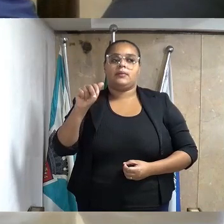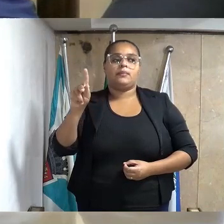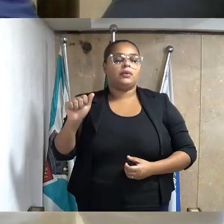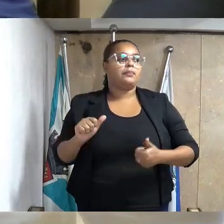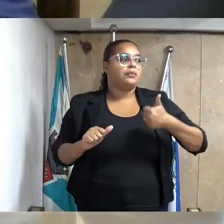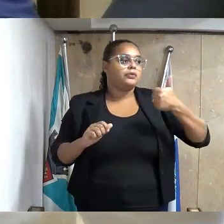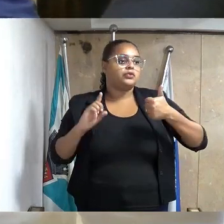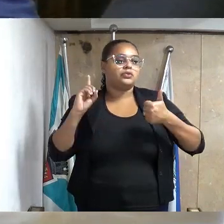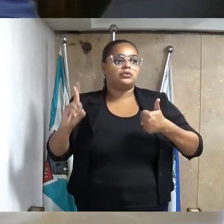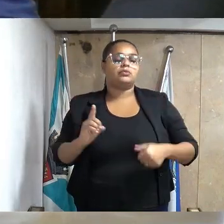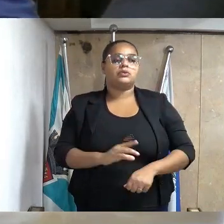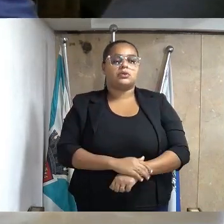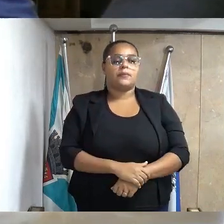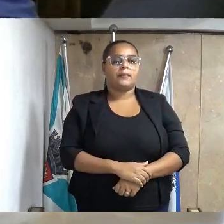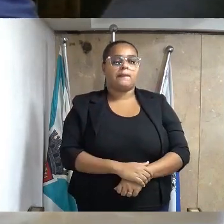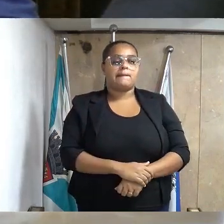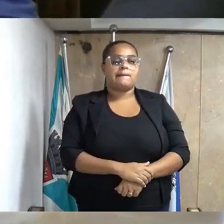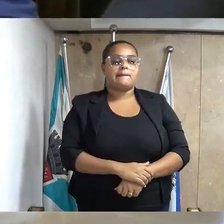município.